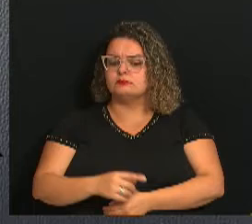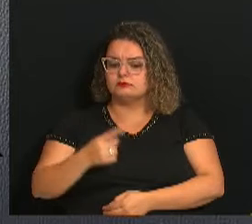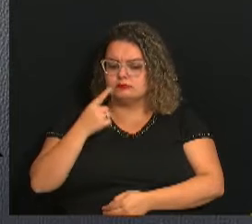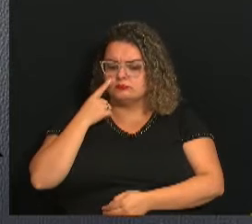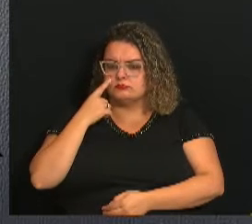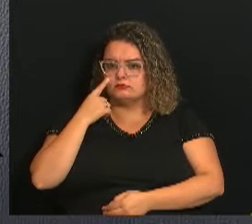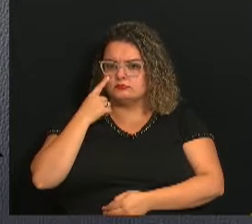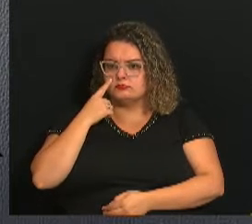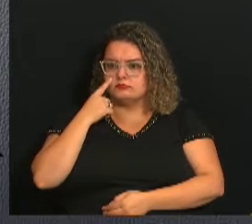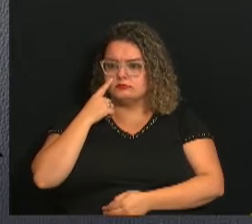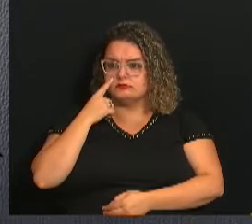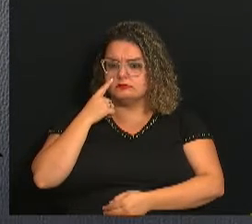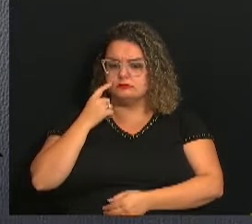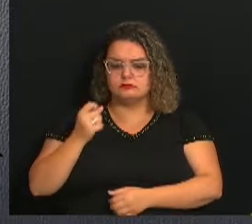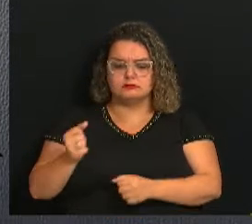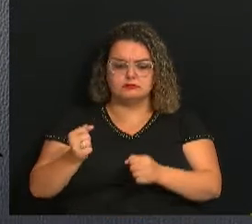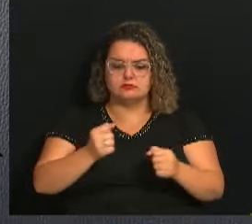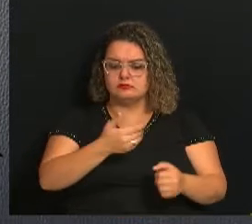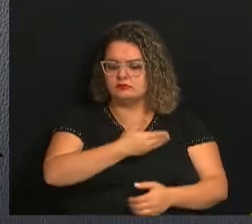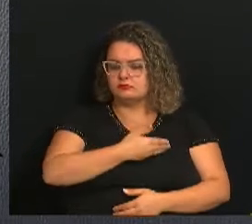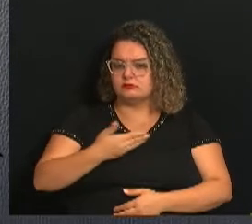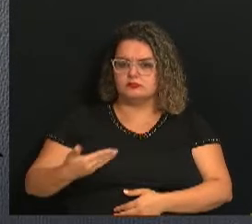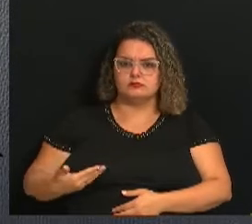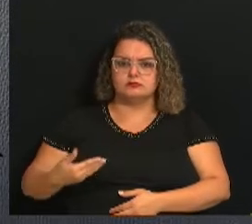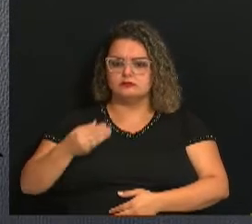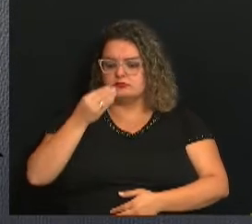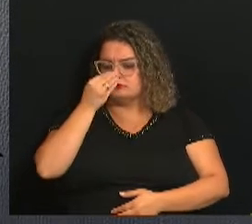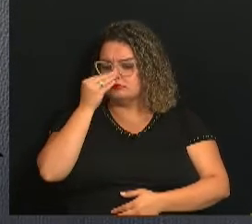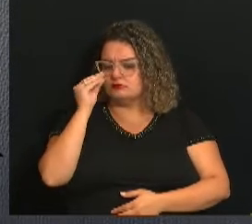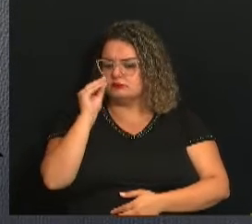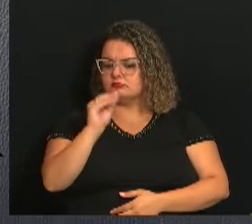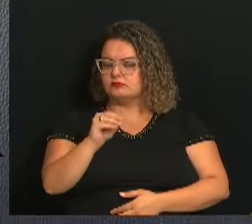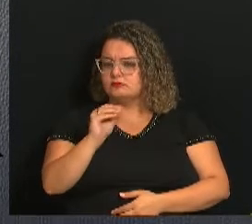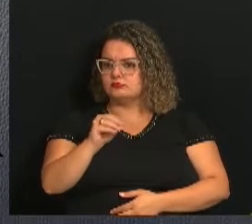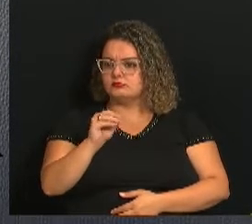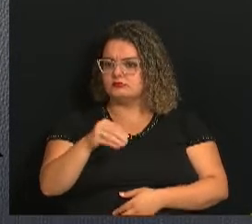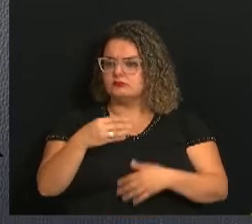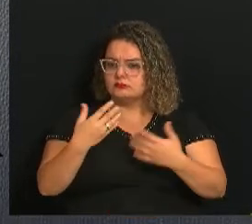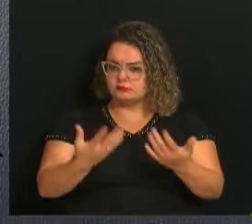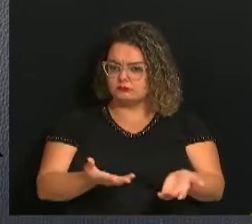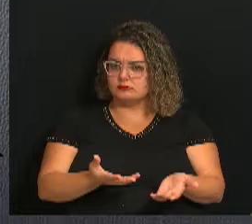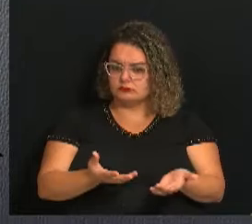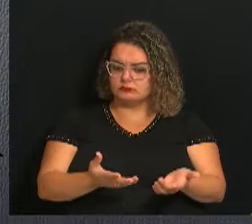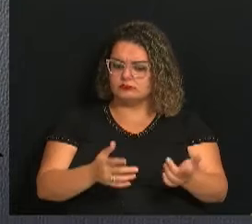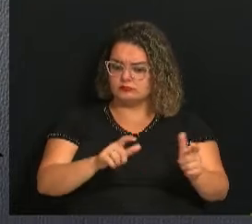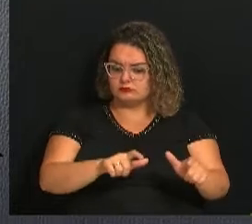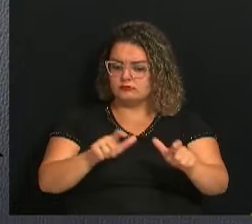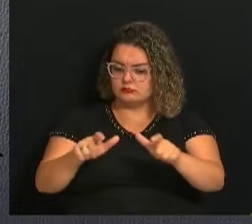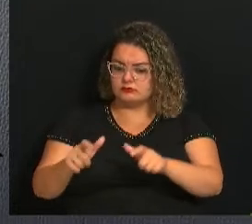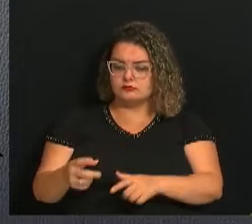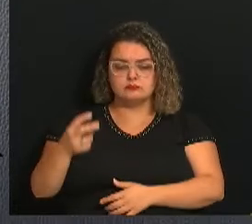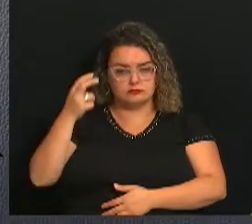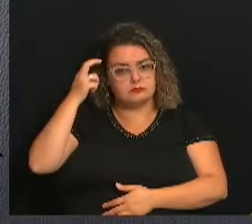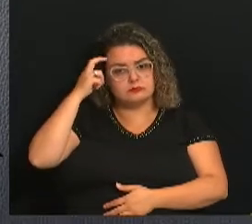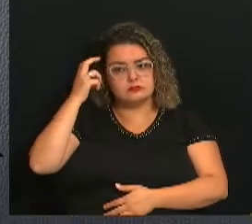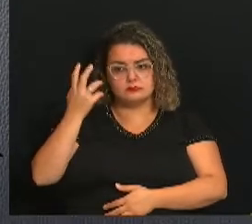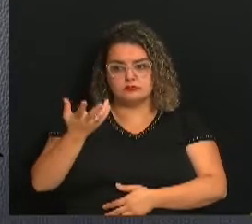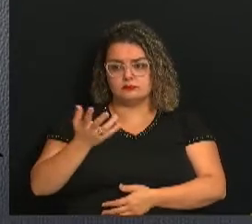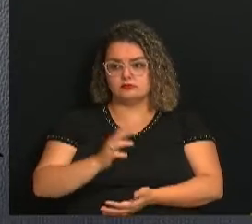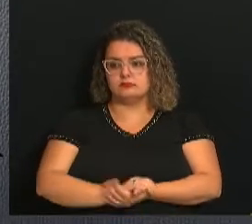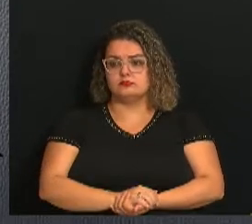o poder público tem abandonado esses espaços culturais, né?